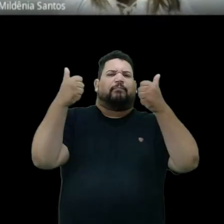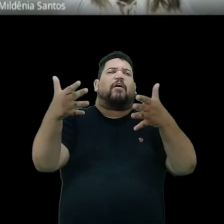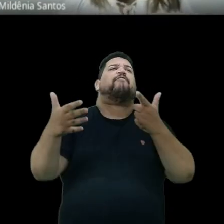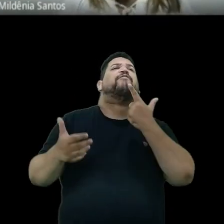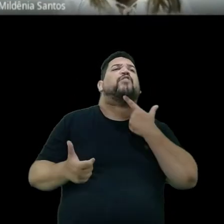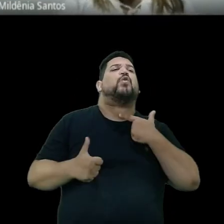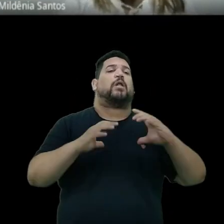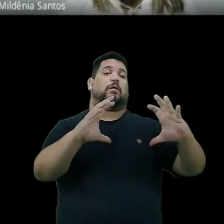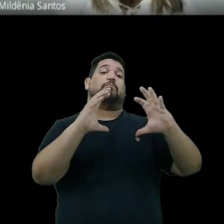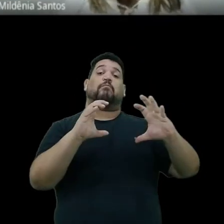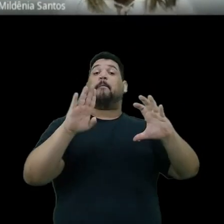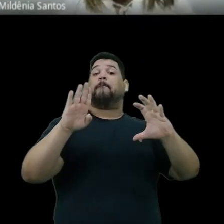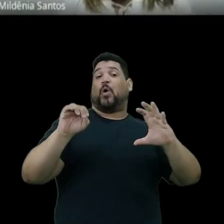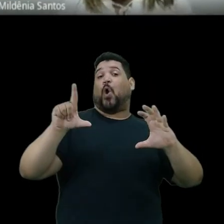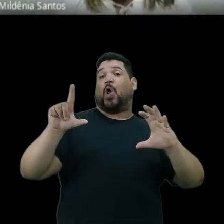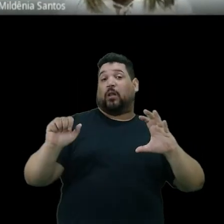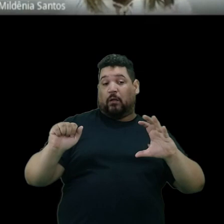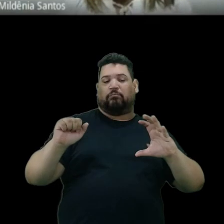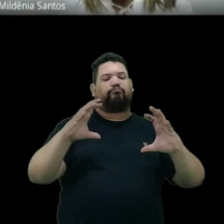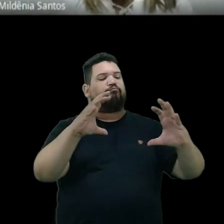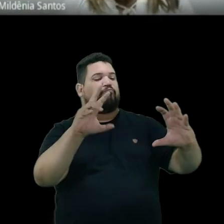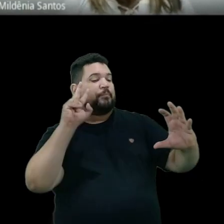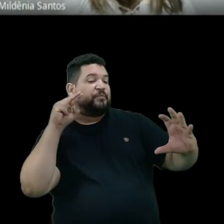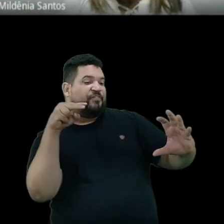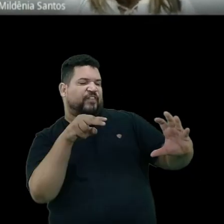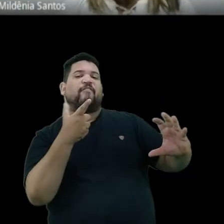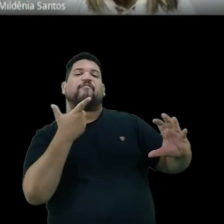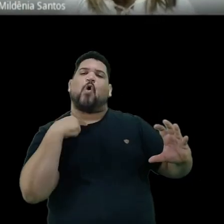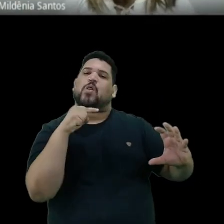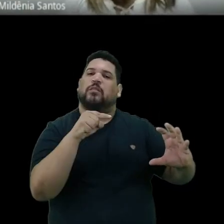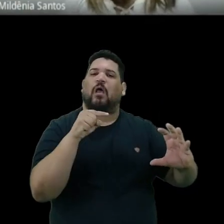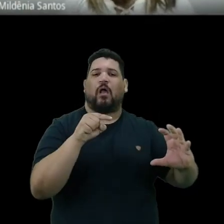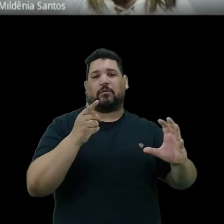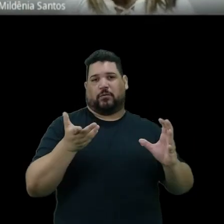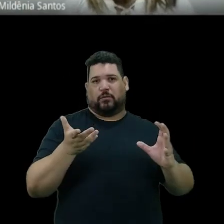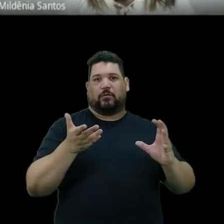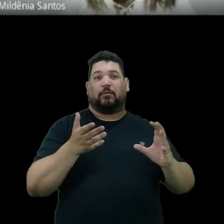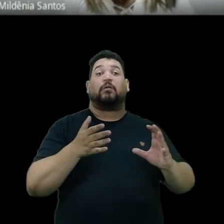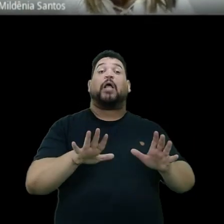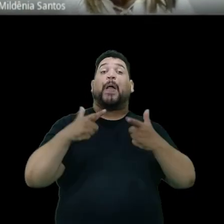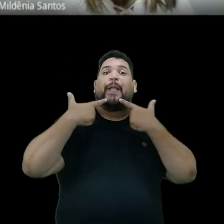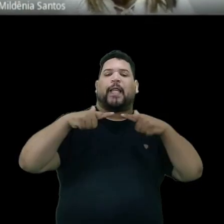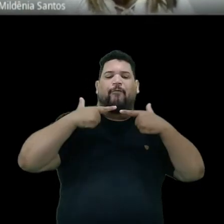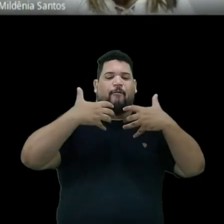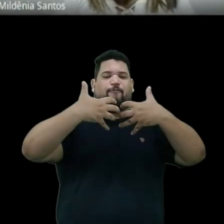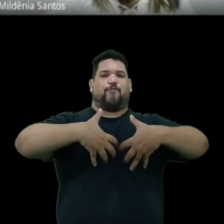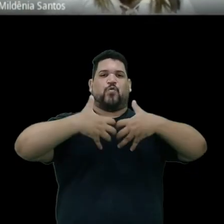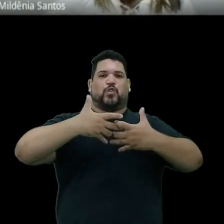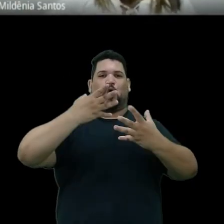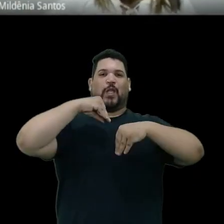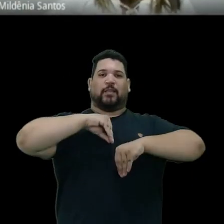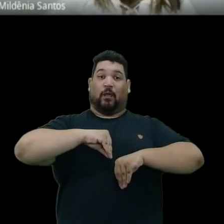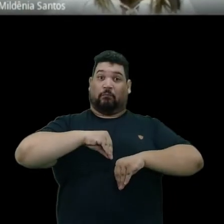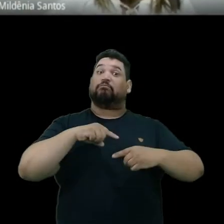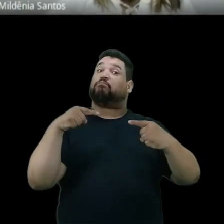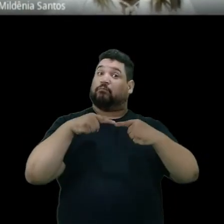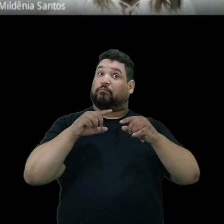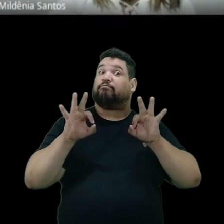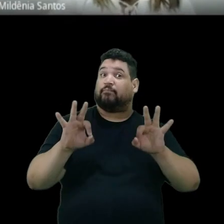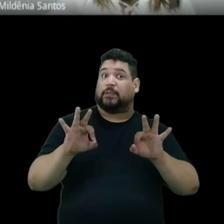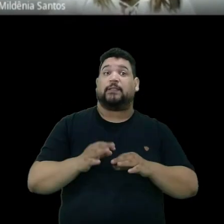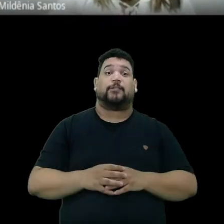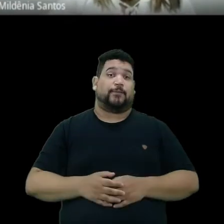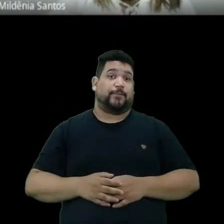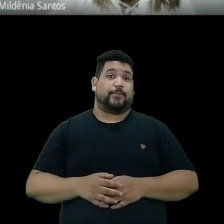bola, você olhando para uma bola. Então, essa linguagem funcional é sobre isso. Quais